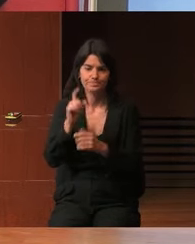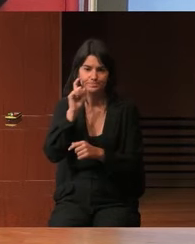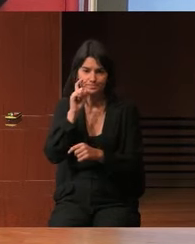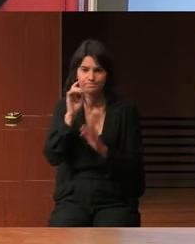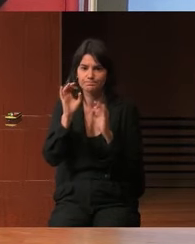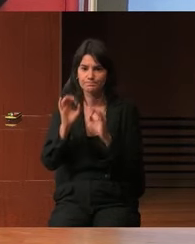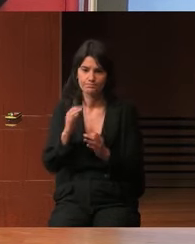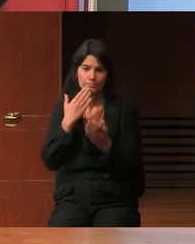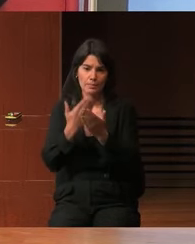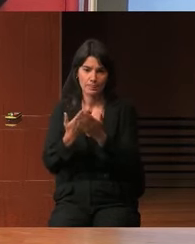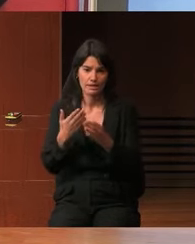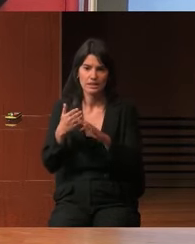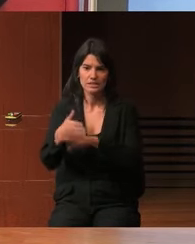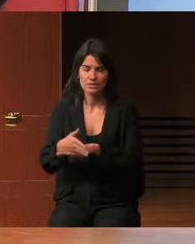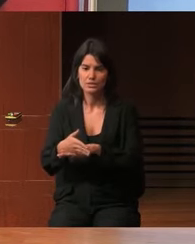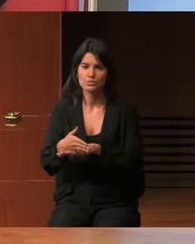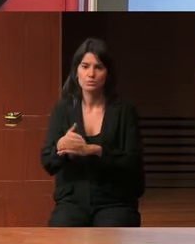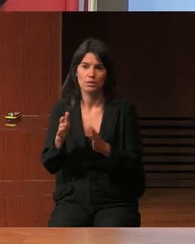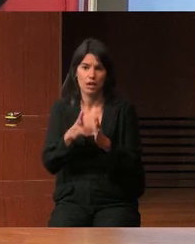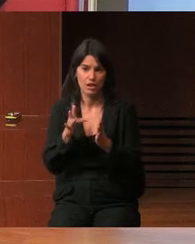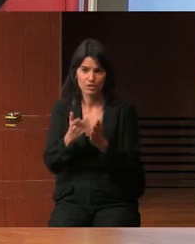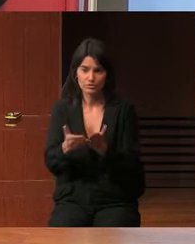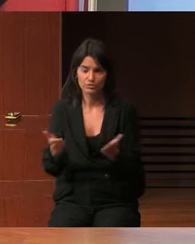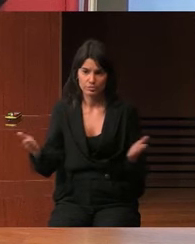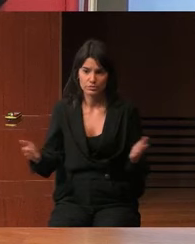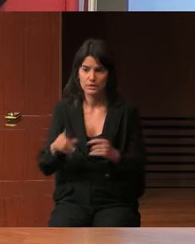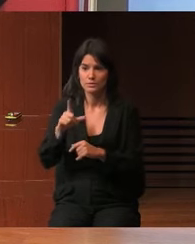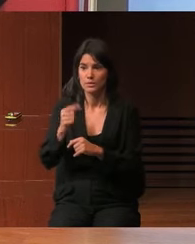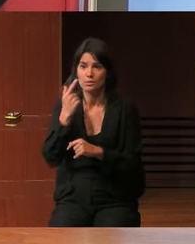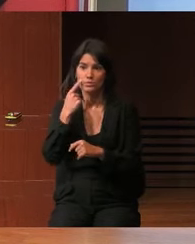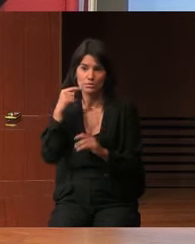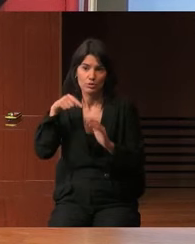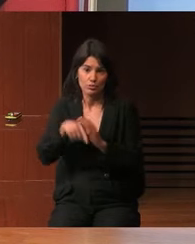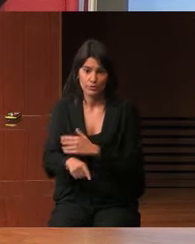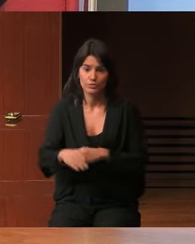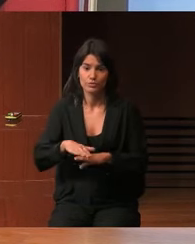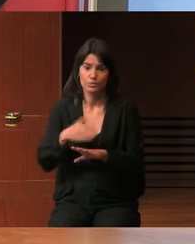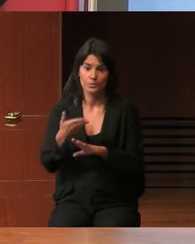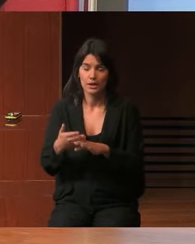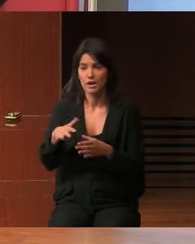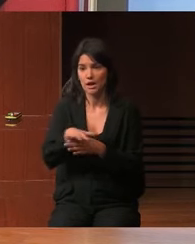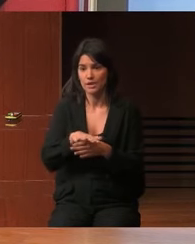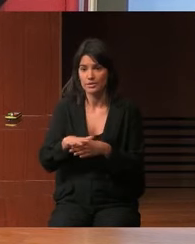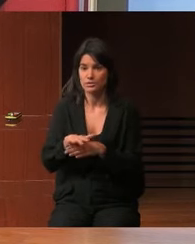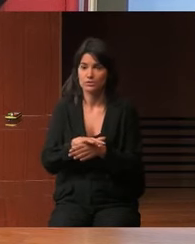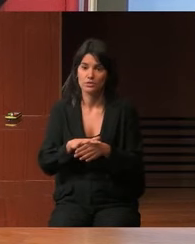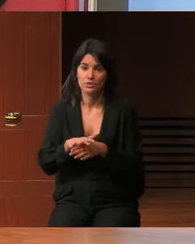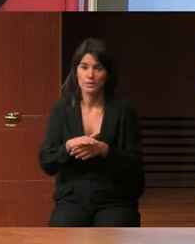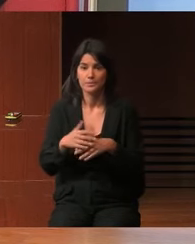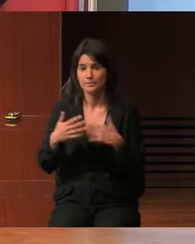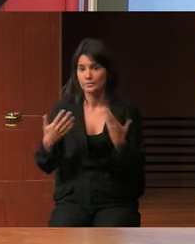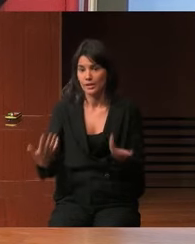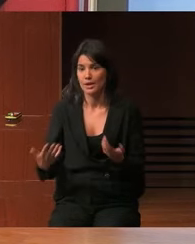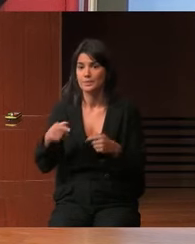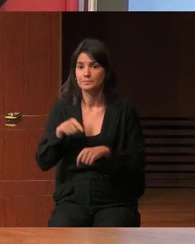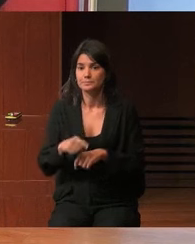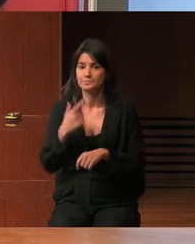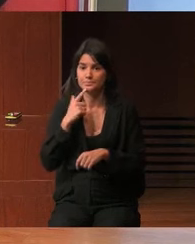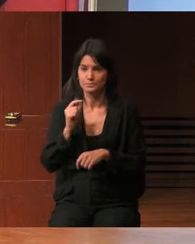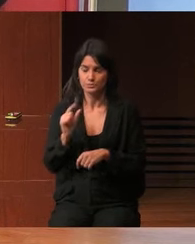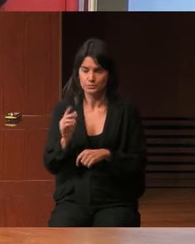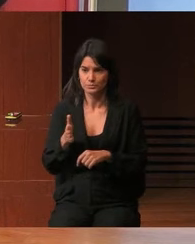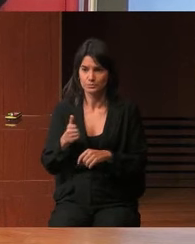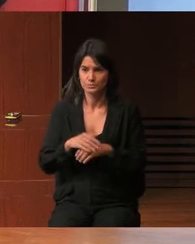dado acesso a esses livros e a conhecimento mais aprofundado nessas áreas, sendo que não podemos ter a ambição, e